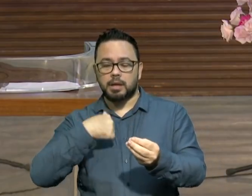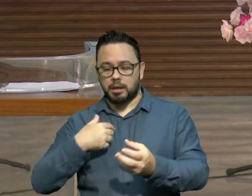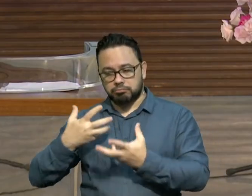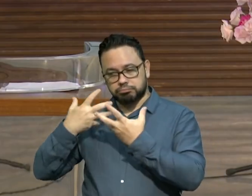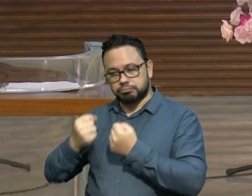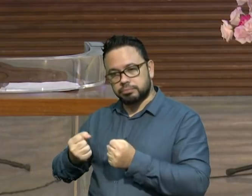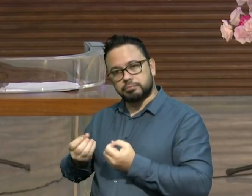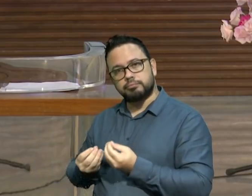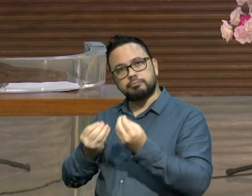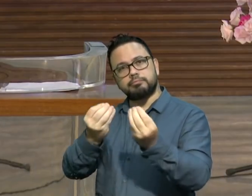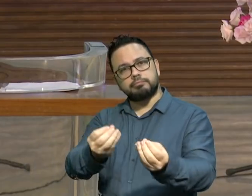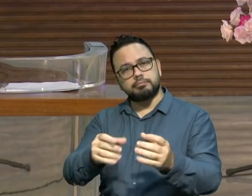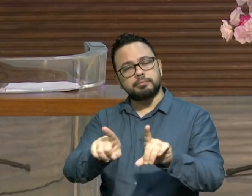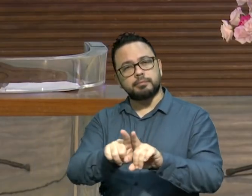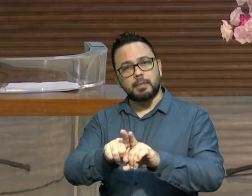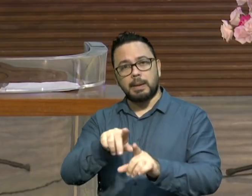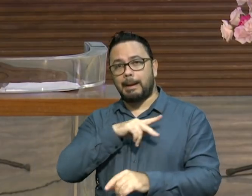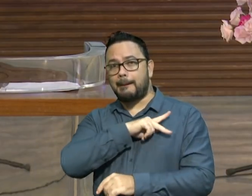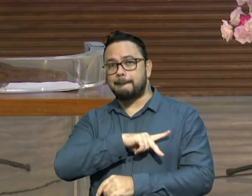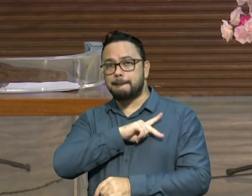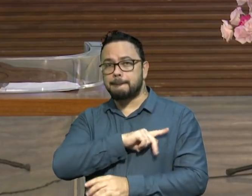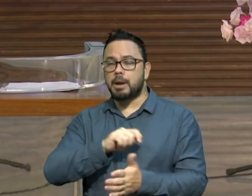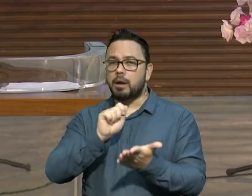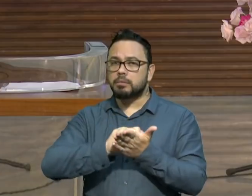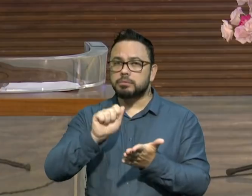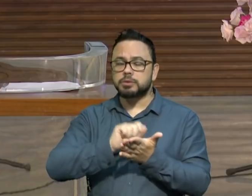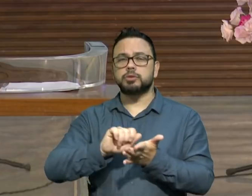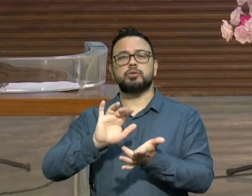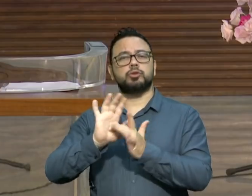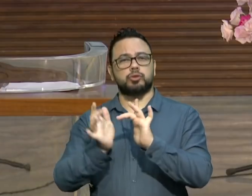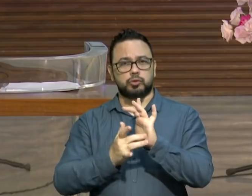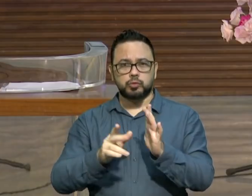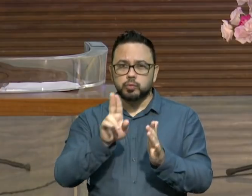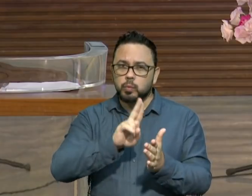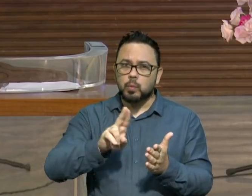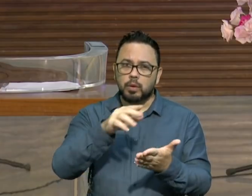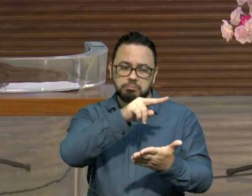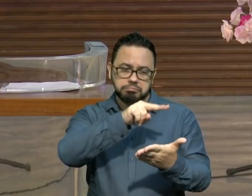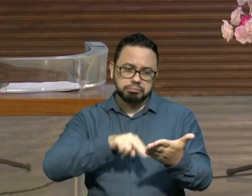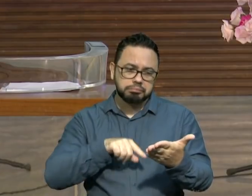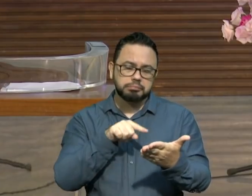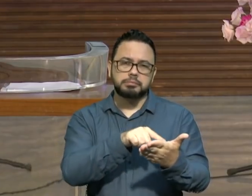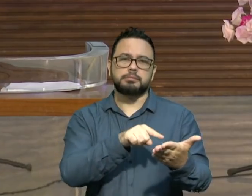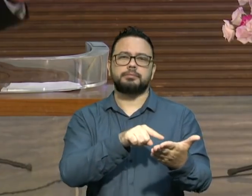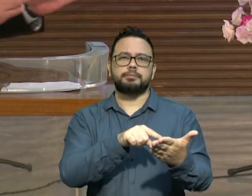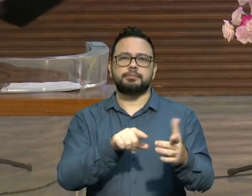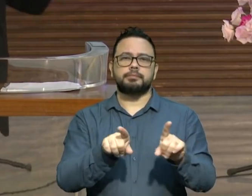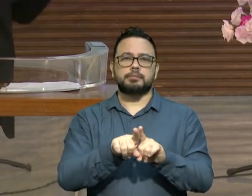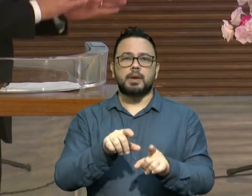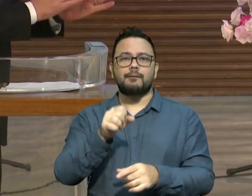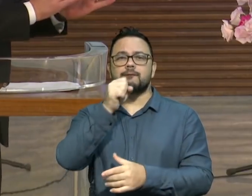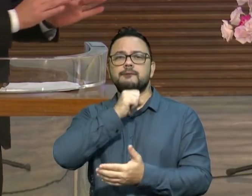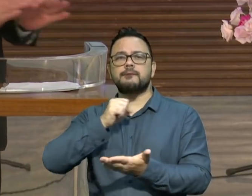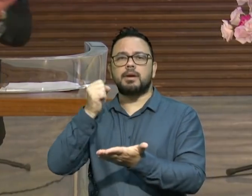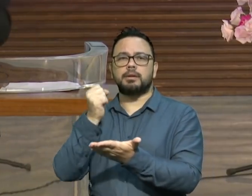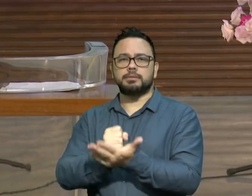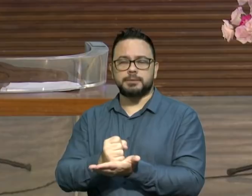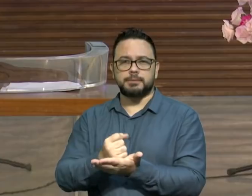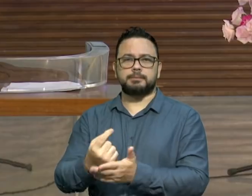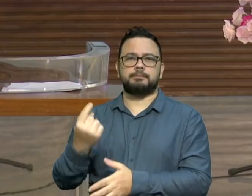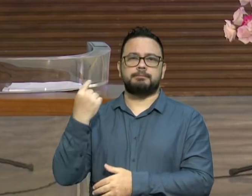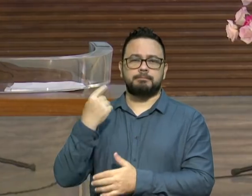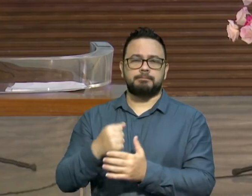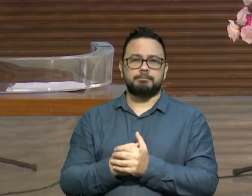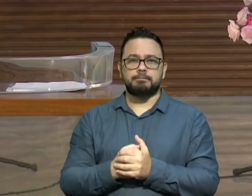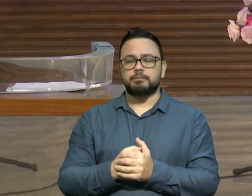mesmos a escritura que Paulo usava que Jesus usava que os apóstolos usavam era o antigo testamento e